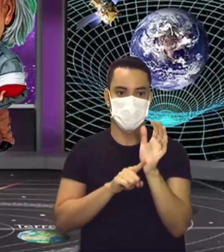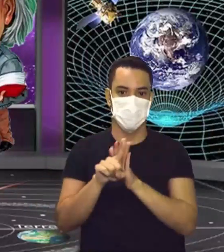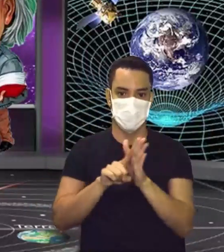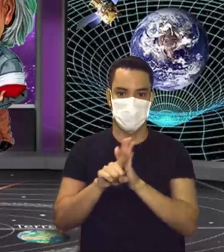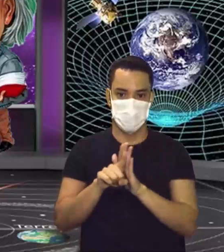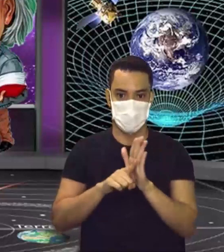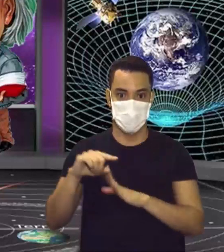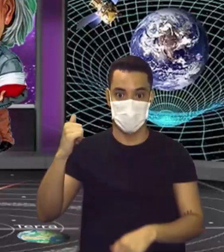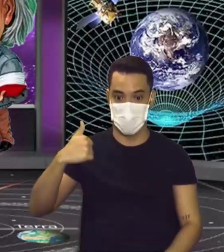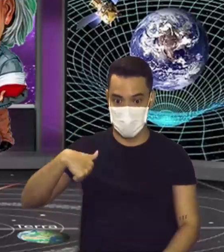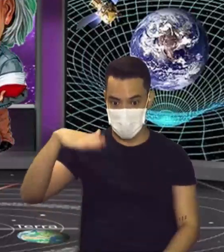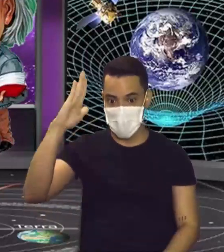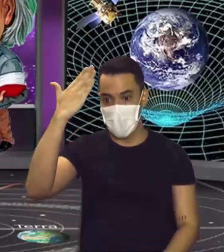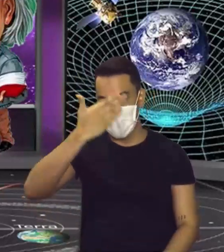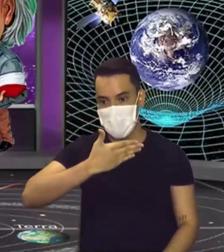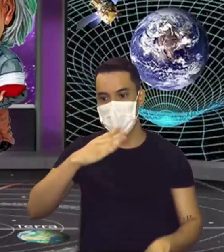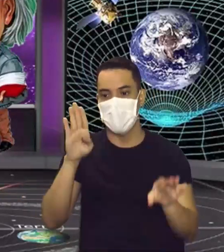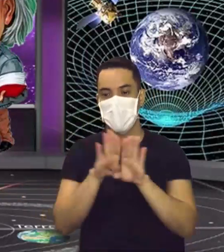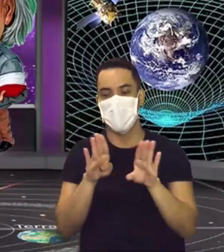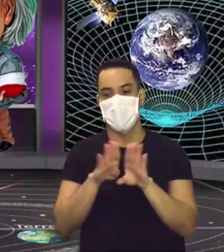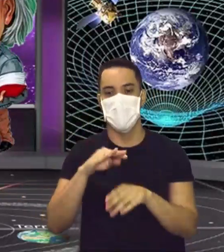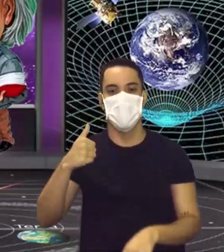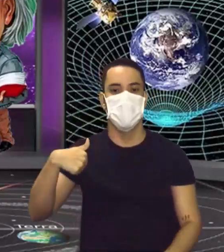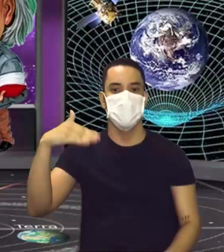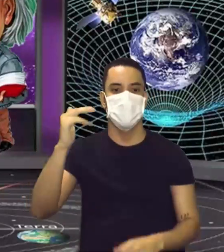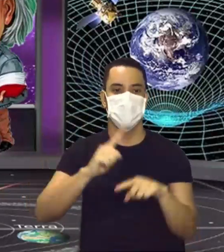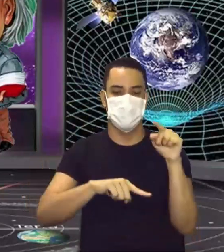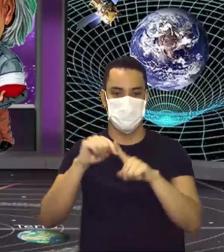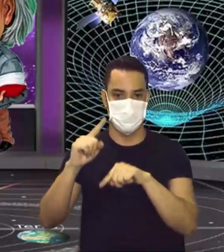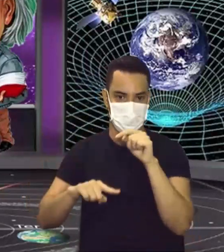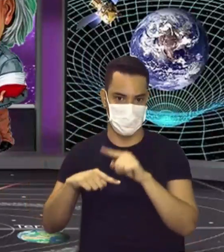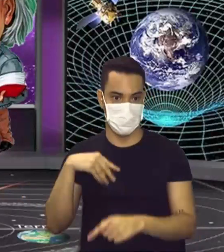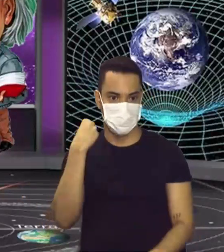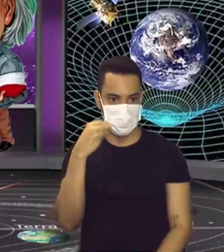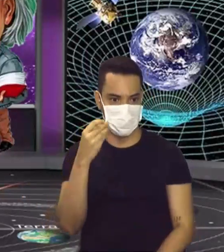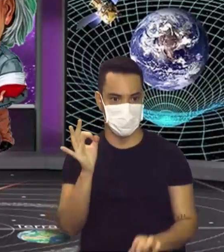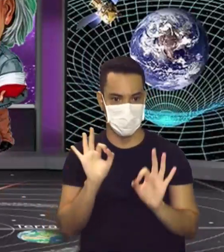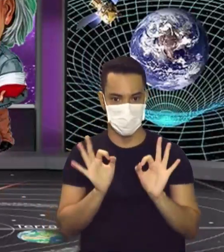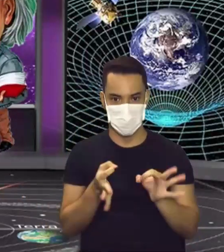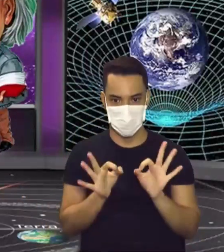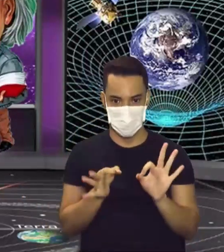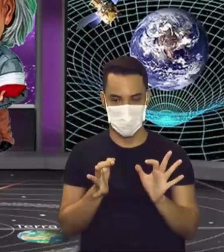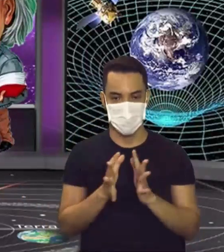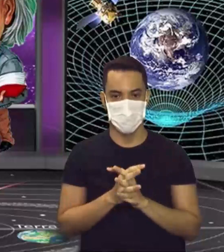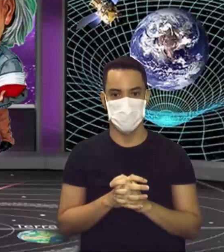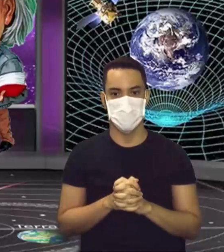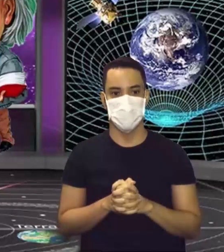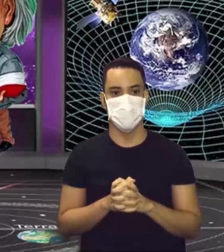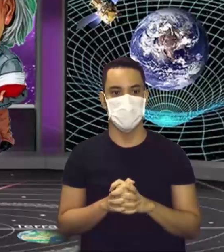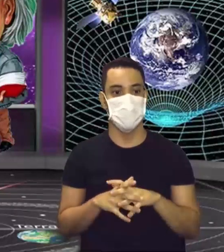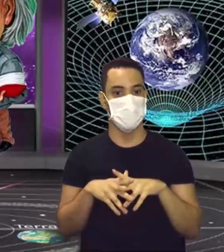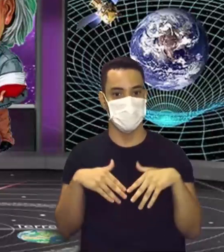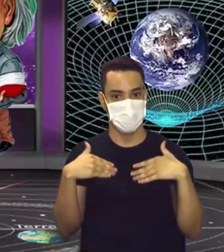verificação aí e provaram também mais substâncias de maneira experimental, ok? Pessoal, olha